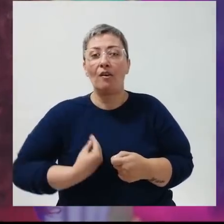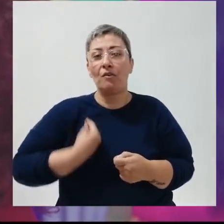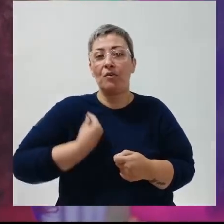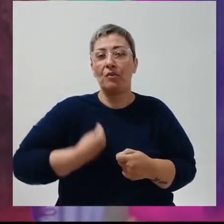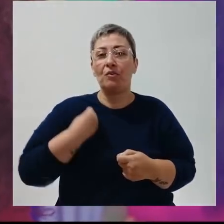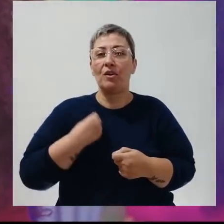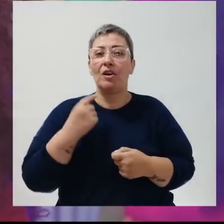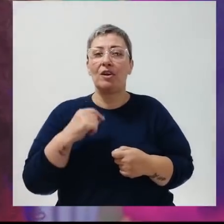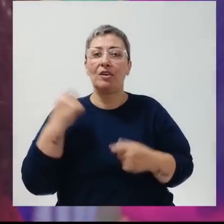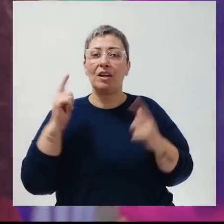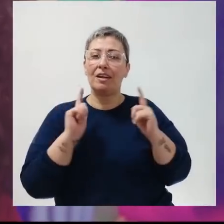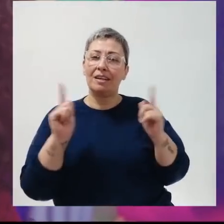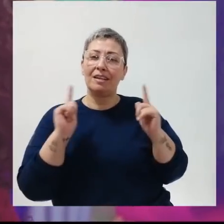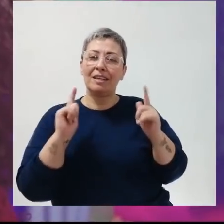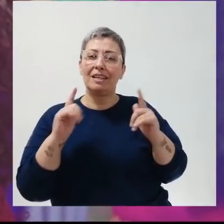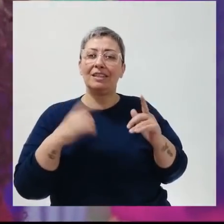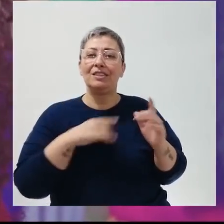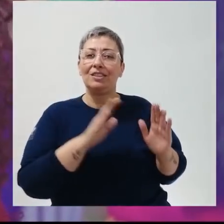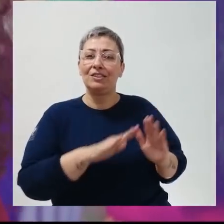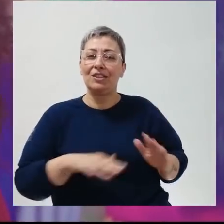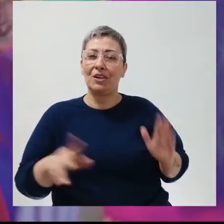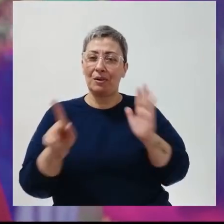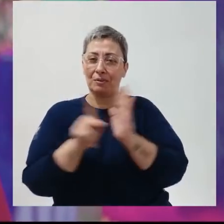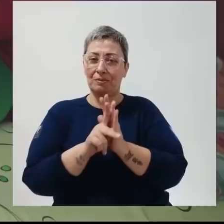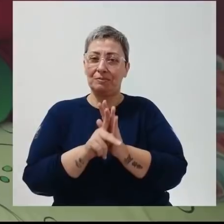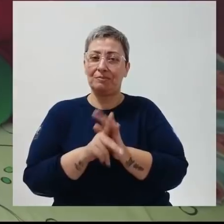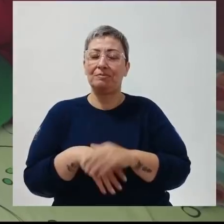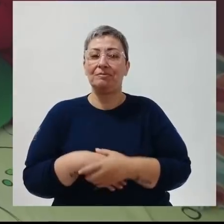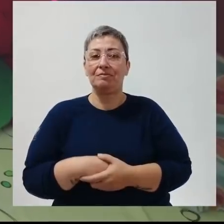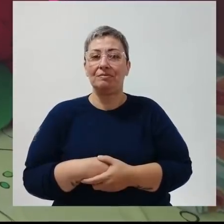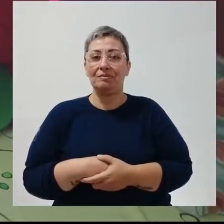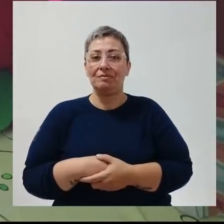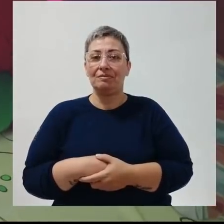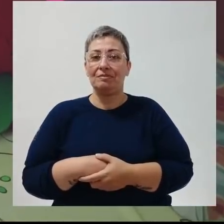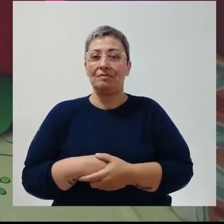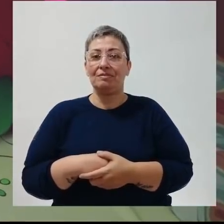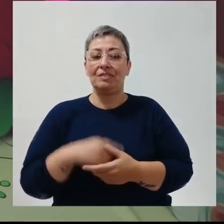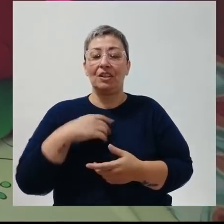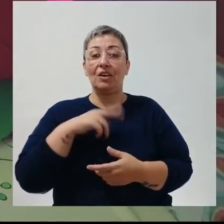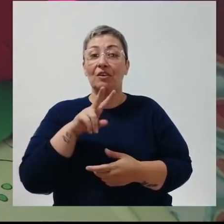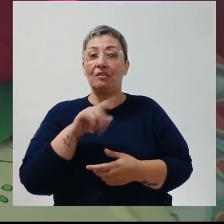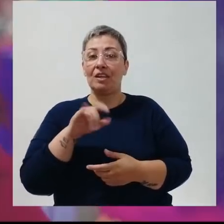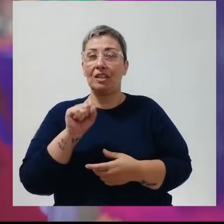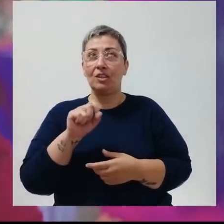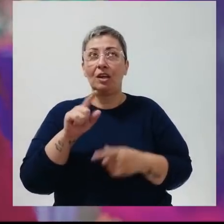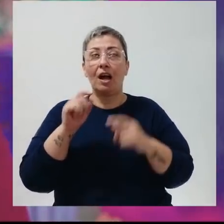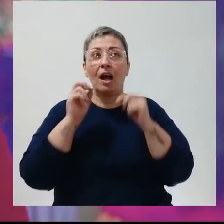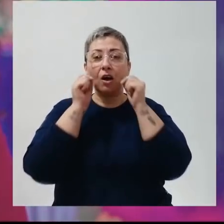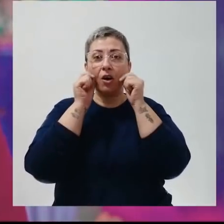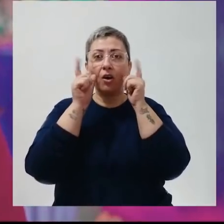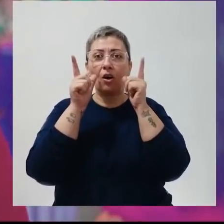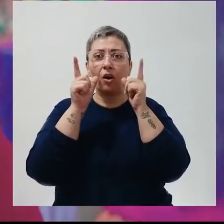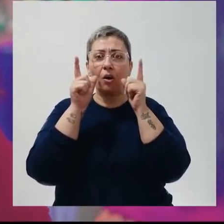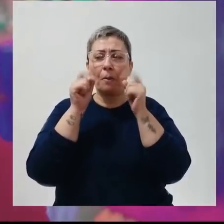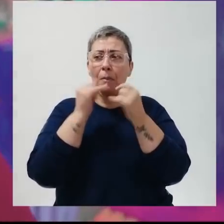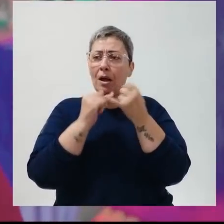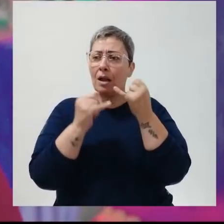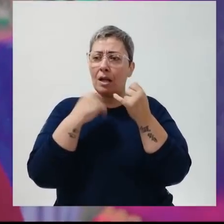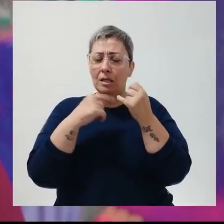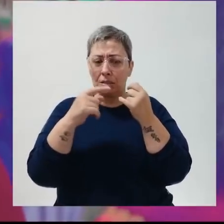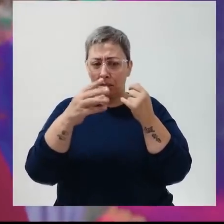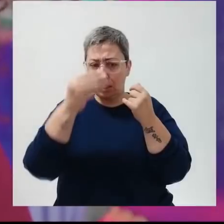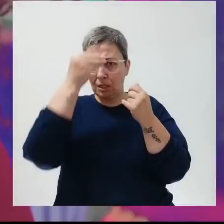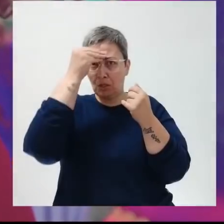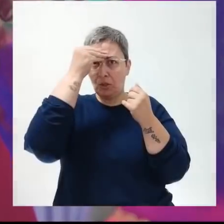as nossas aventuras de criança. O Vitor acordou, escutando e